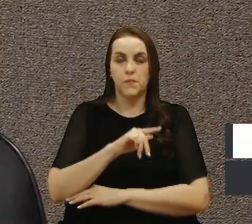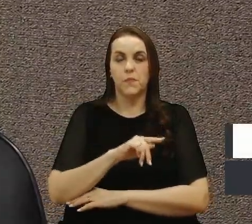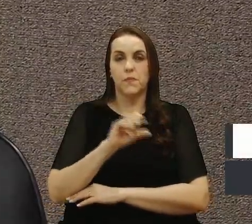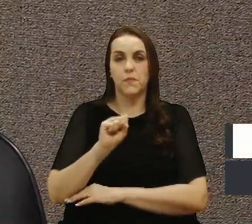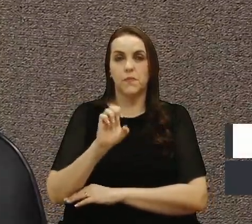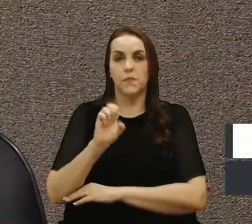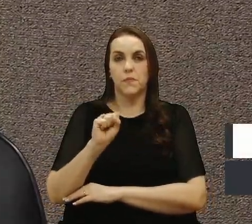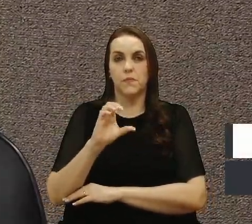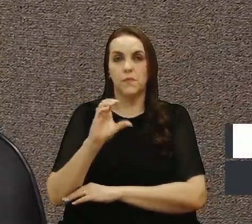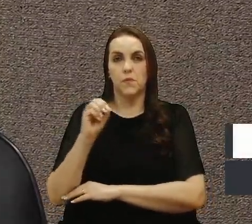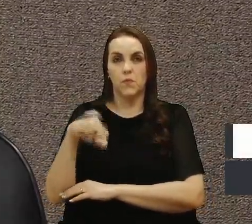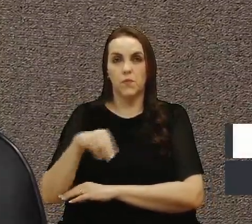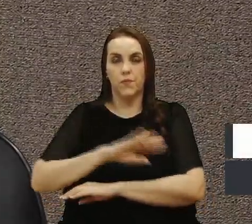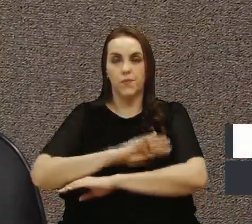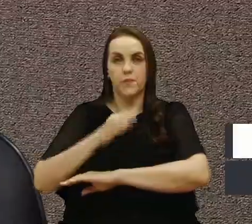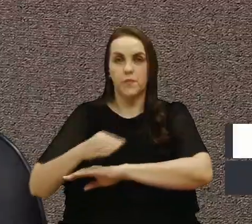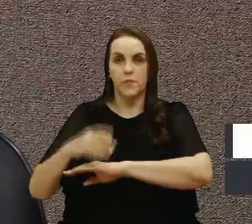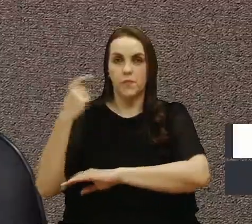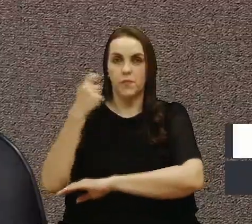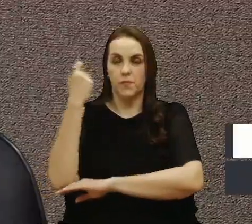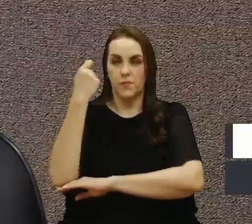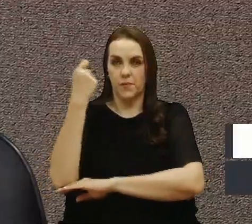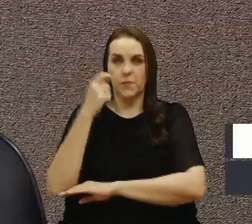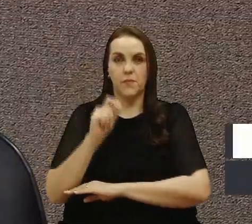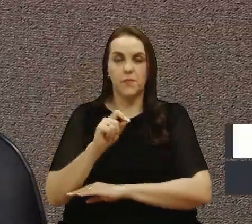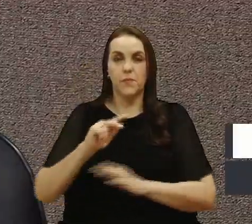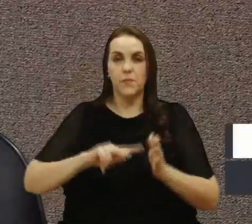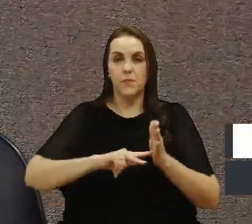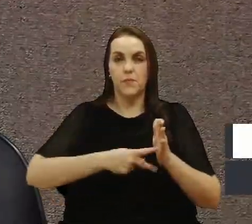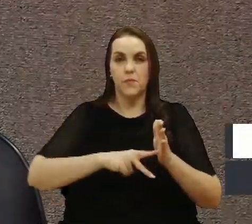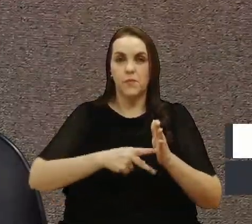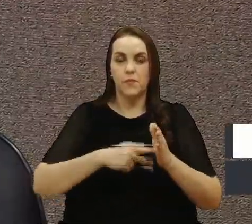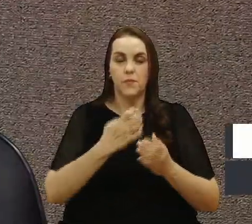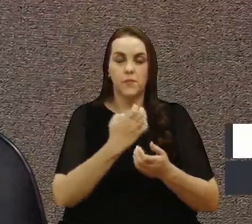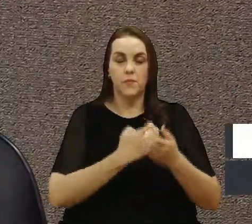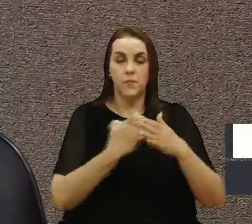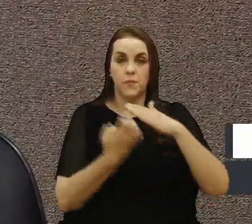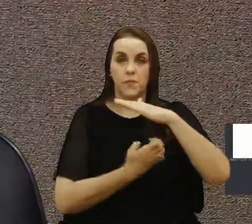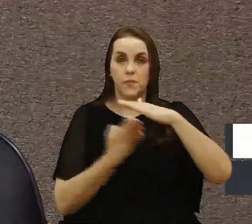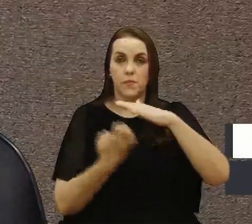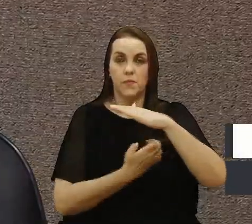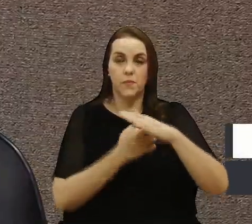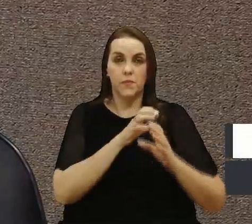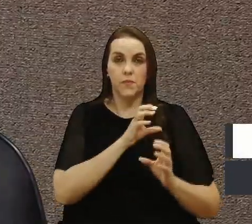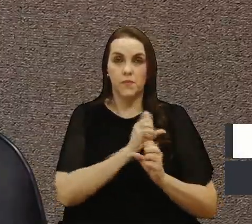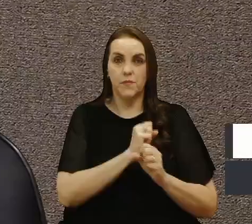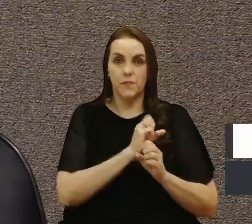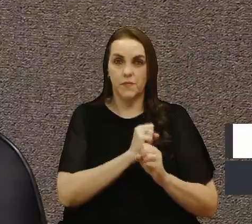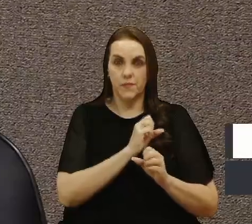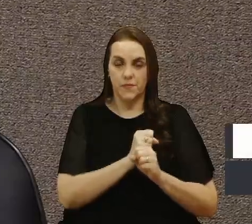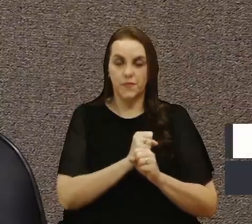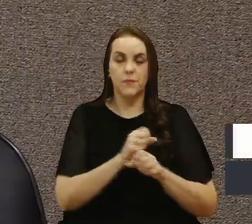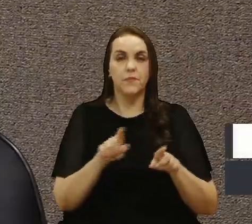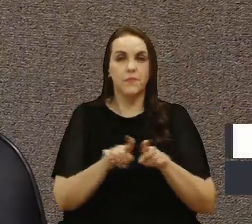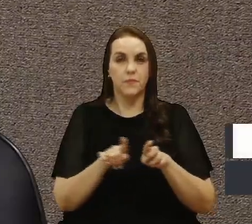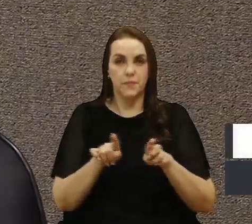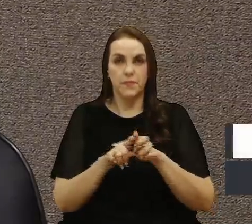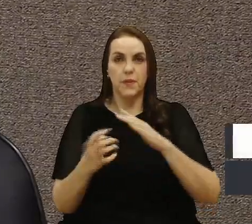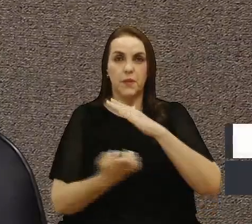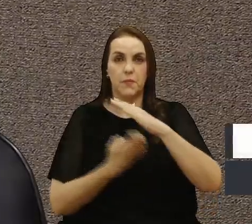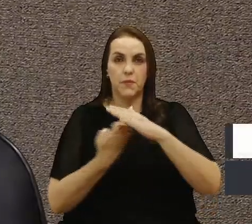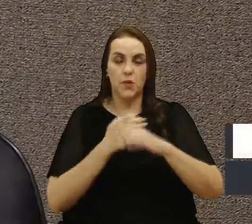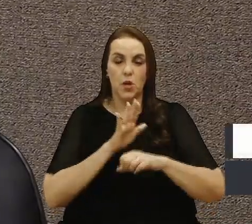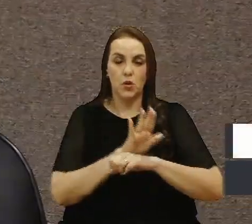Gaúcha, o SESCOM, que é, para quem não sabe, o Sindicato das Empresas de Serviços Contábeis e das Empresas de